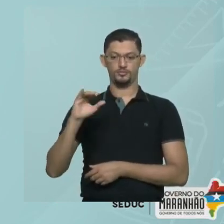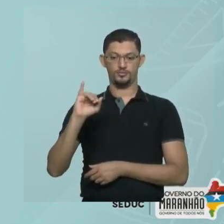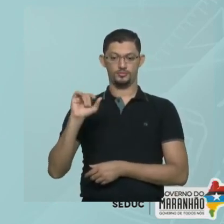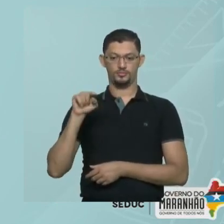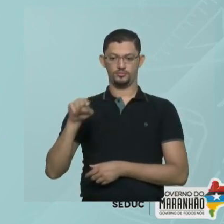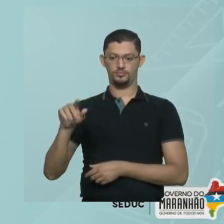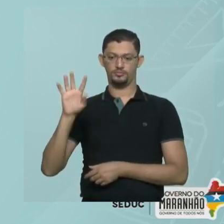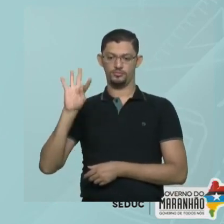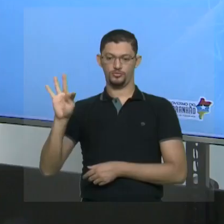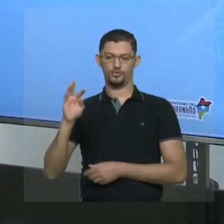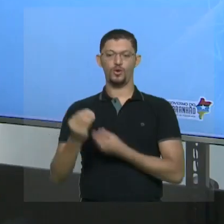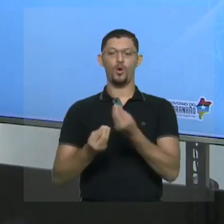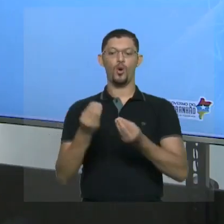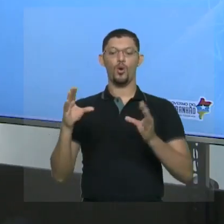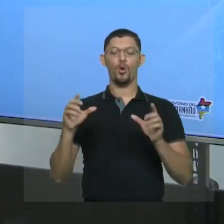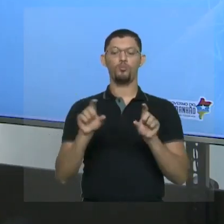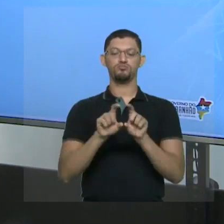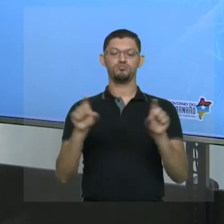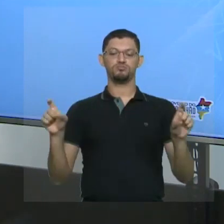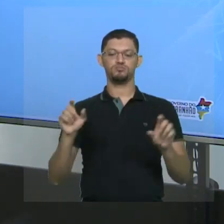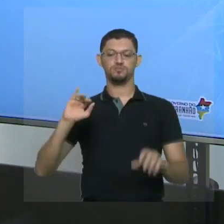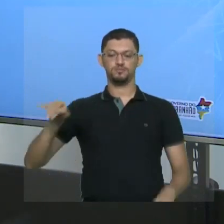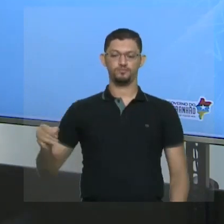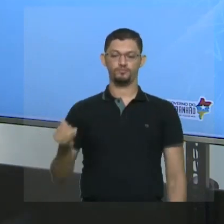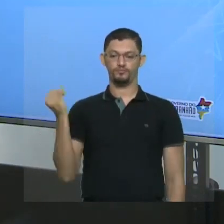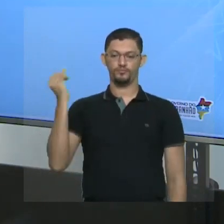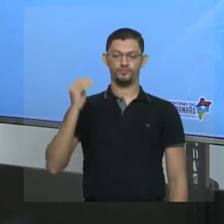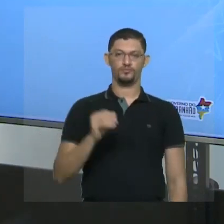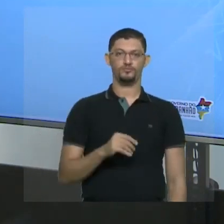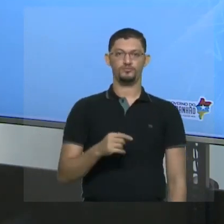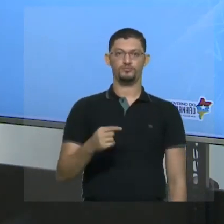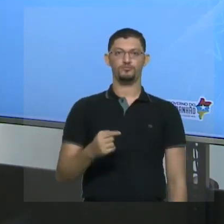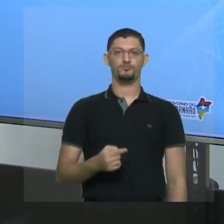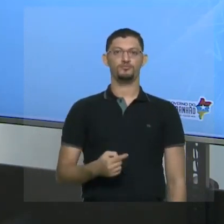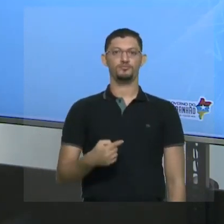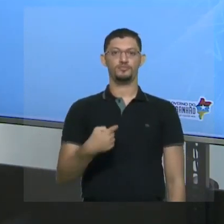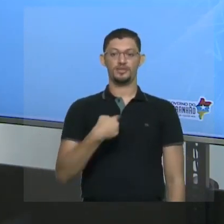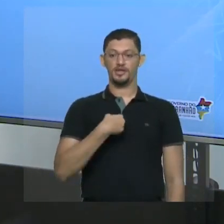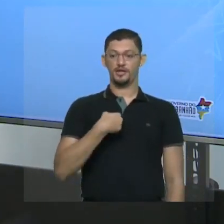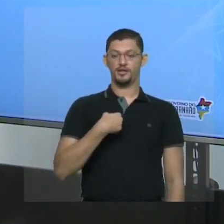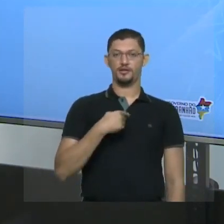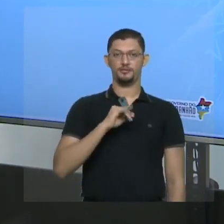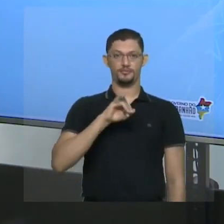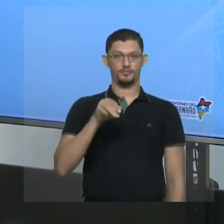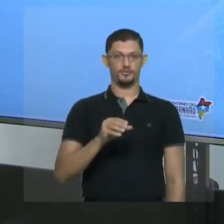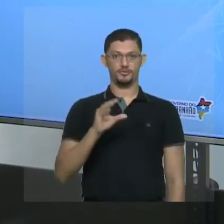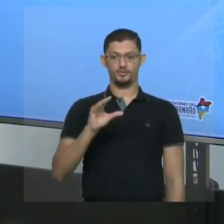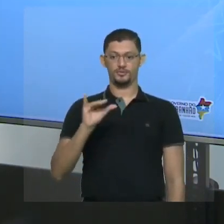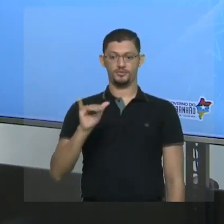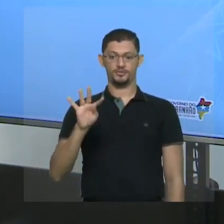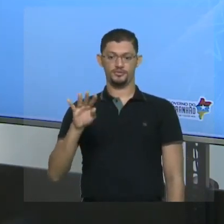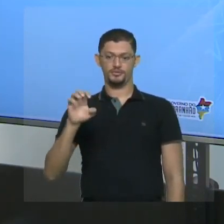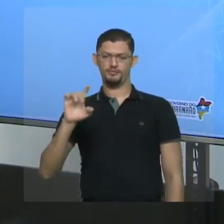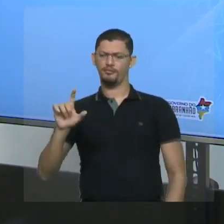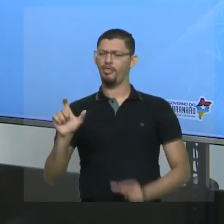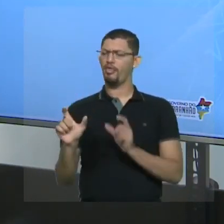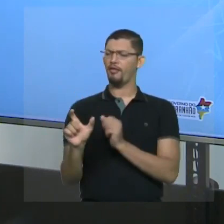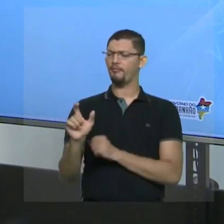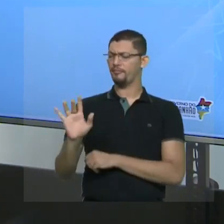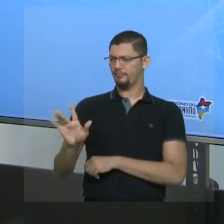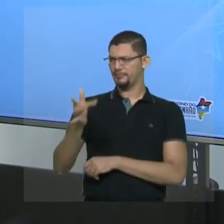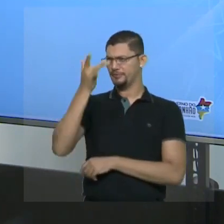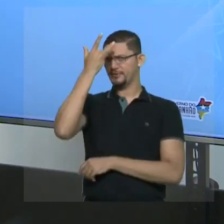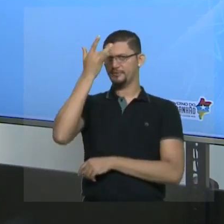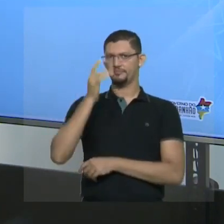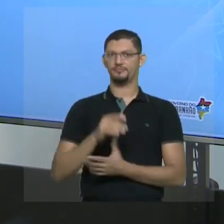Thiago, como é que é a fórmula do juro? Eu falo assim, eu já citei. Se eu já citei a